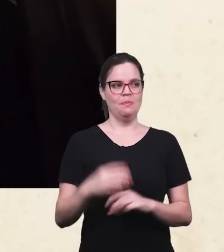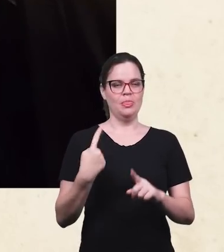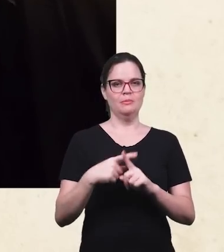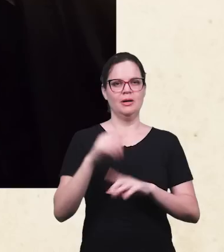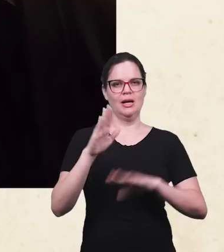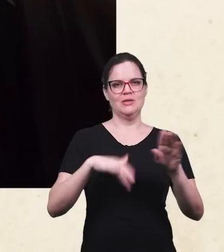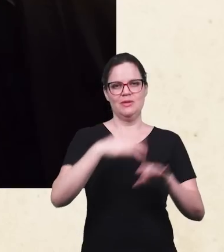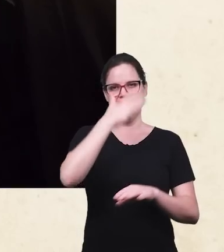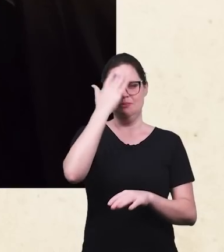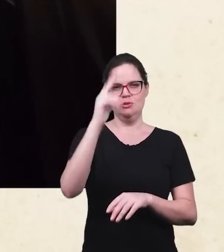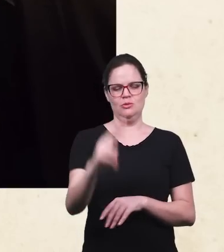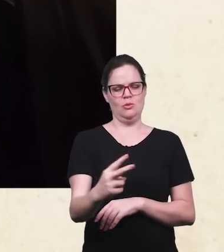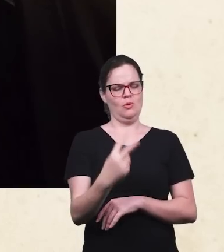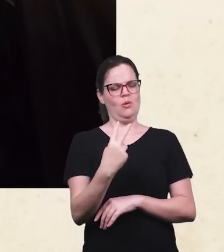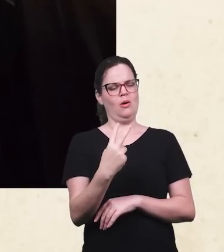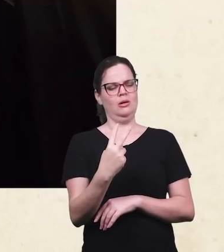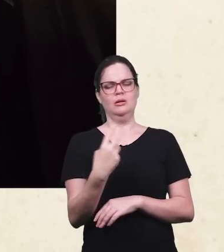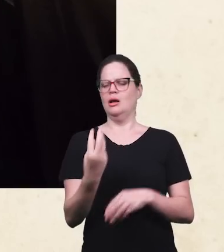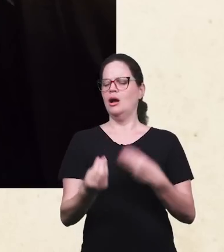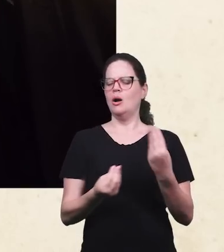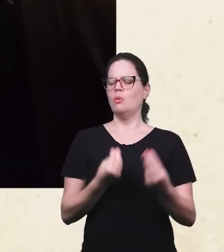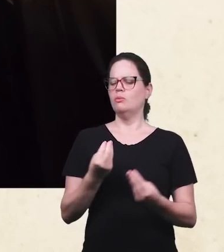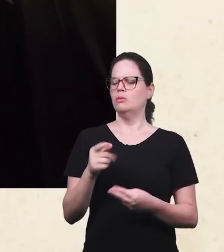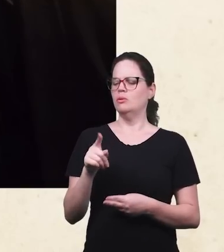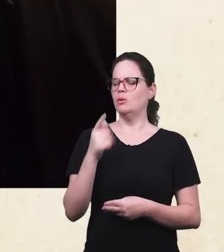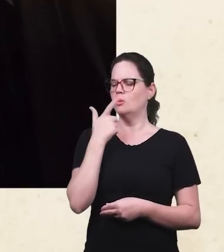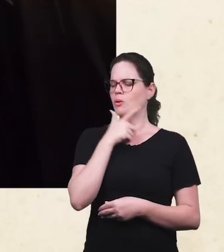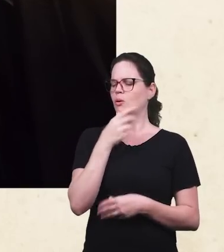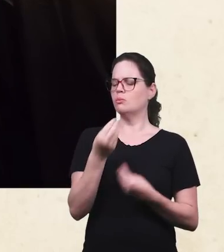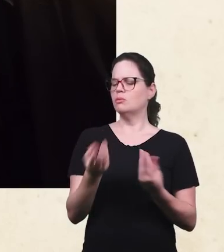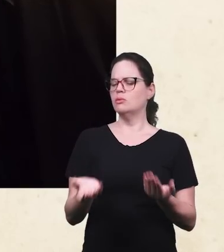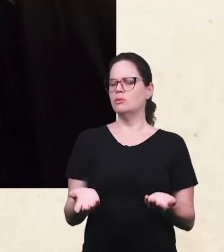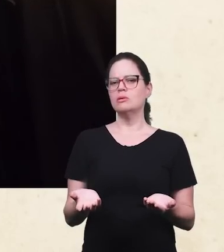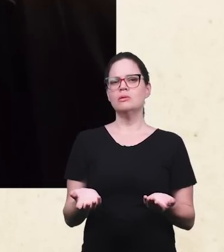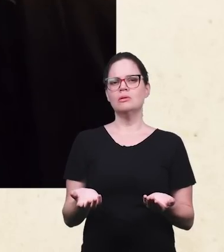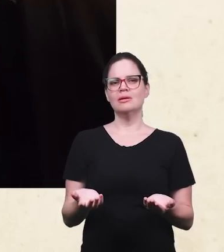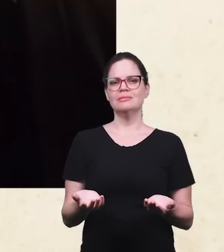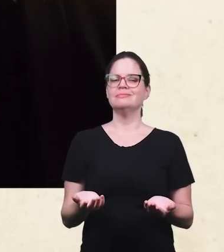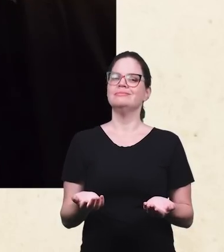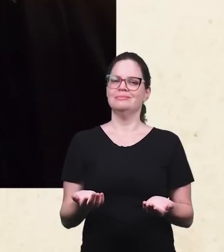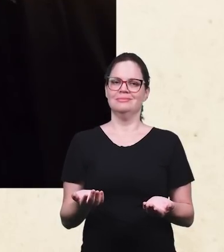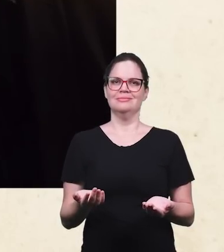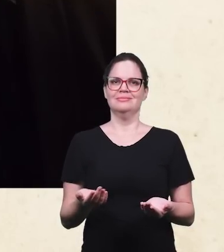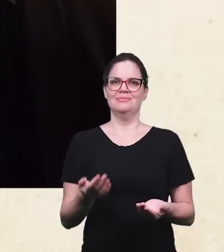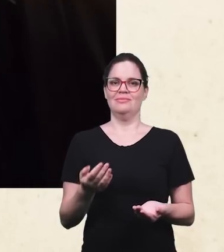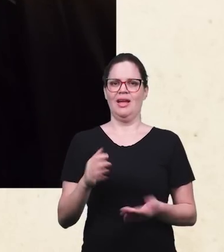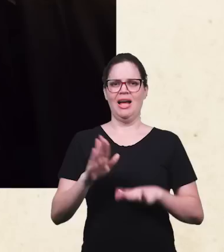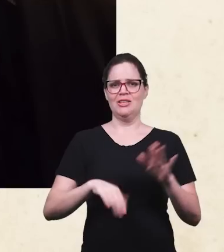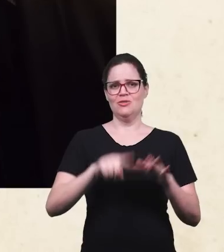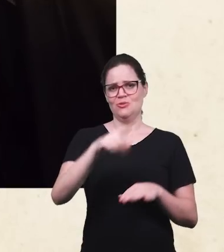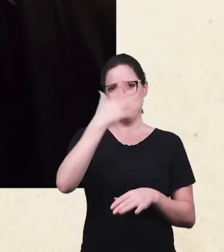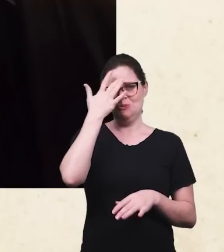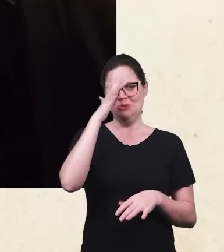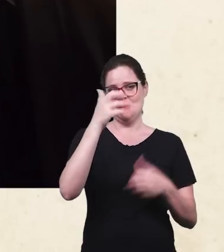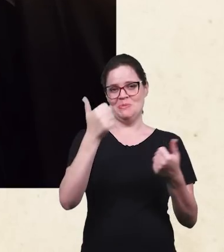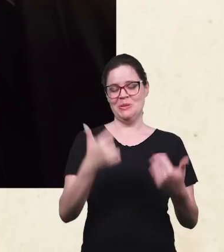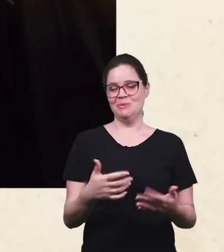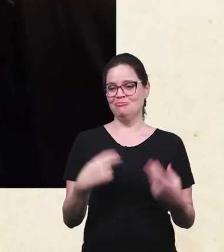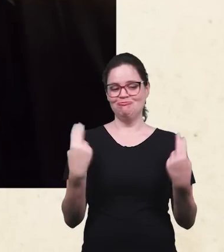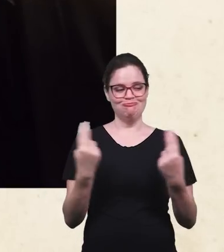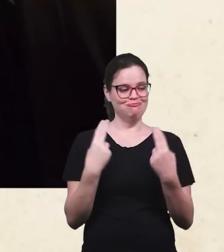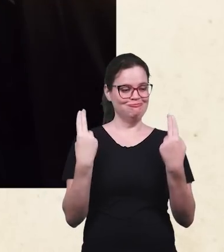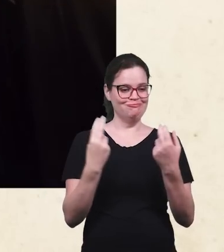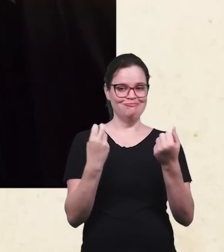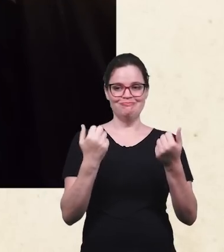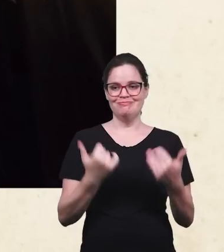Quando as pessoas olham para você e eles perguntam, como você conseguiu isso? E nem às vezes você mesmo sabe